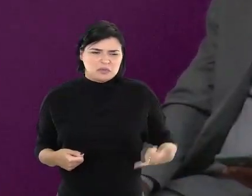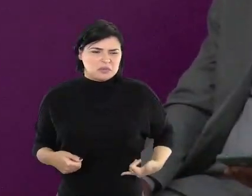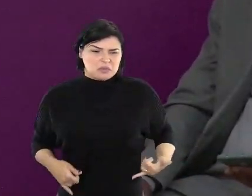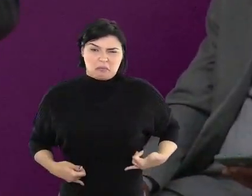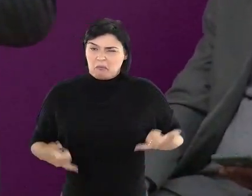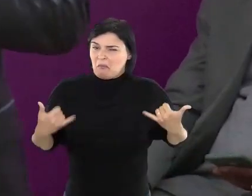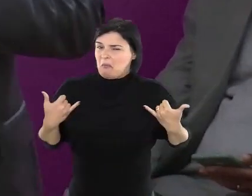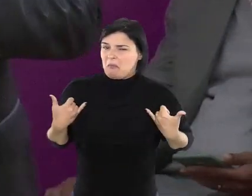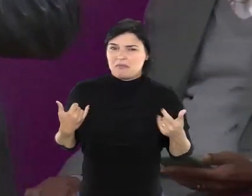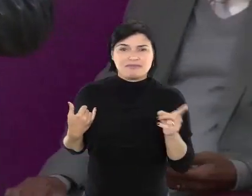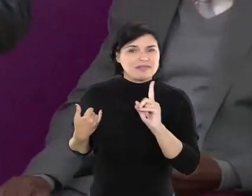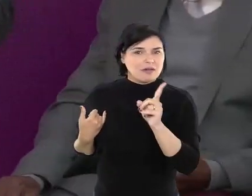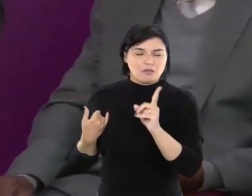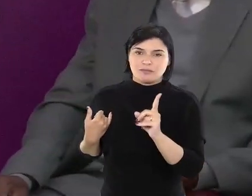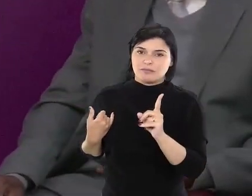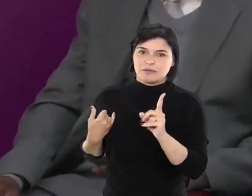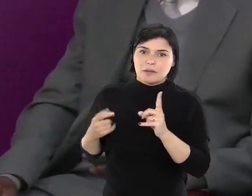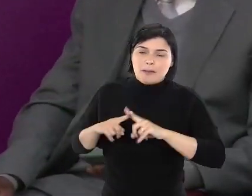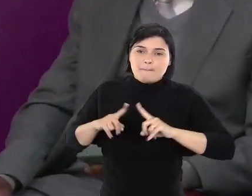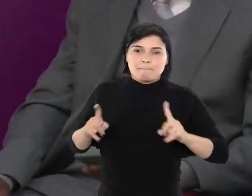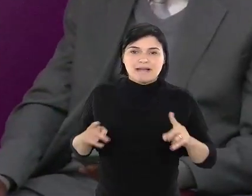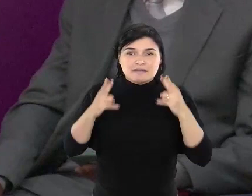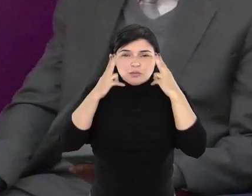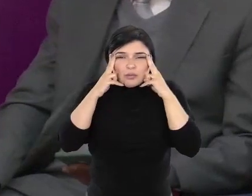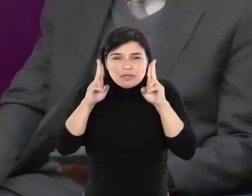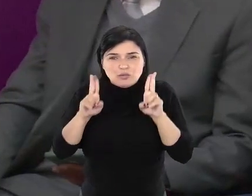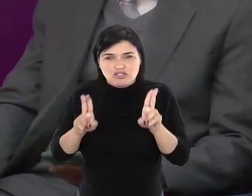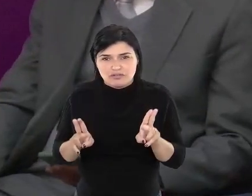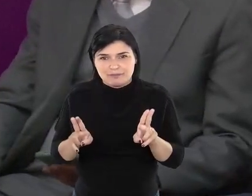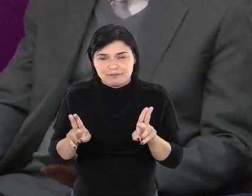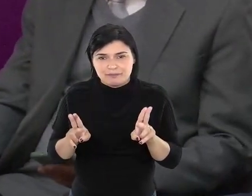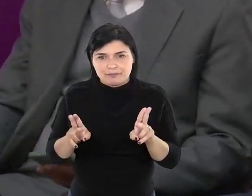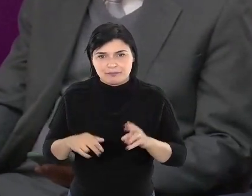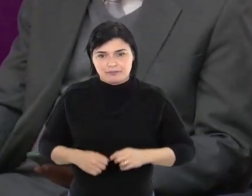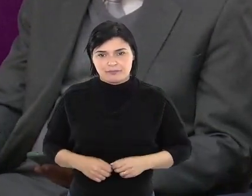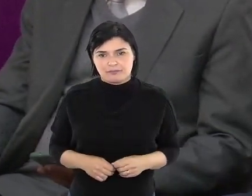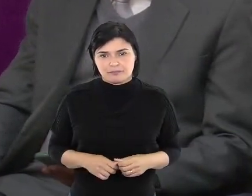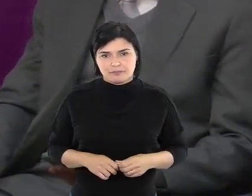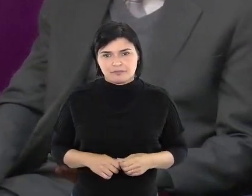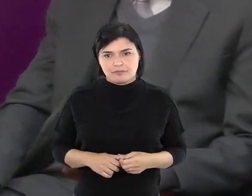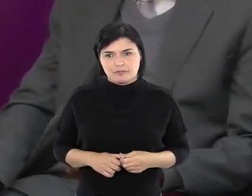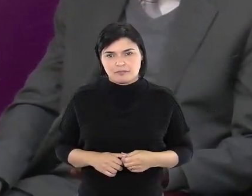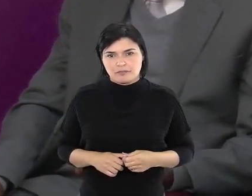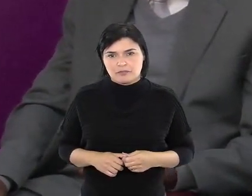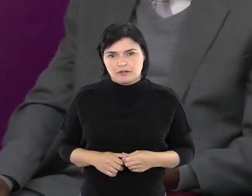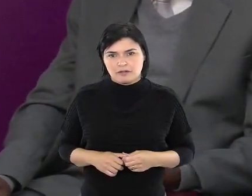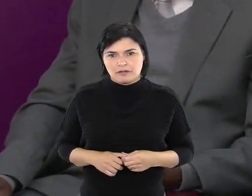lava de novo e põe lá e na outra semana se repete o negócio